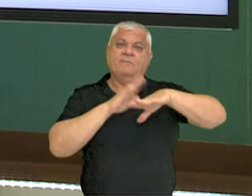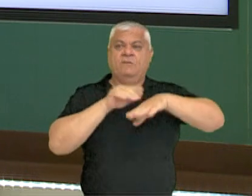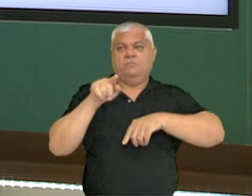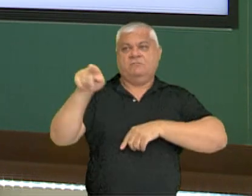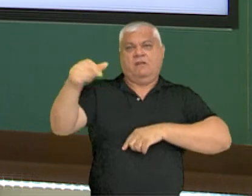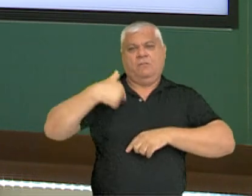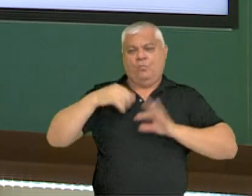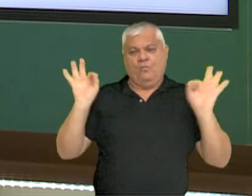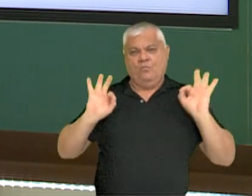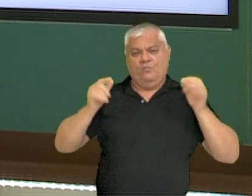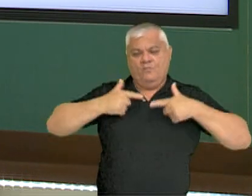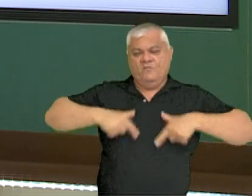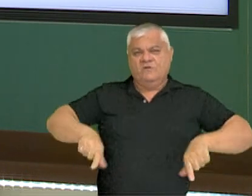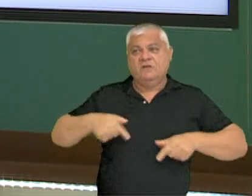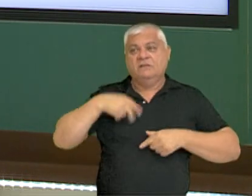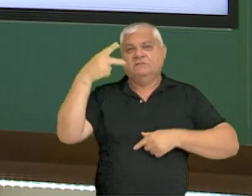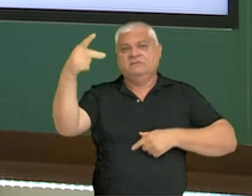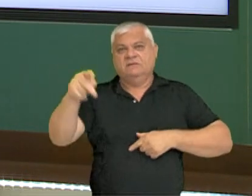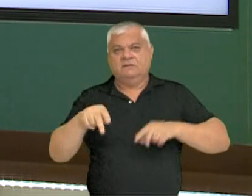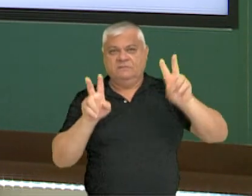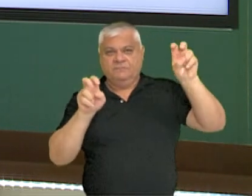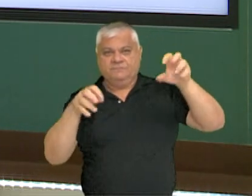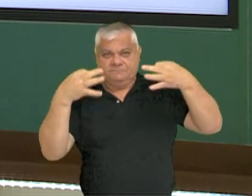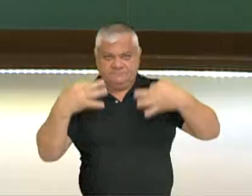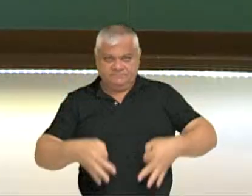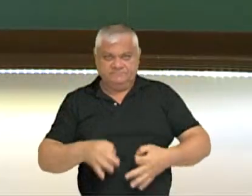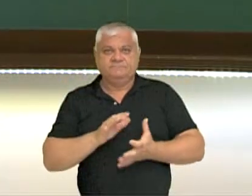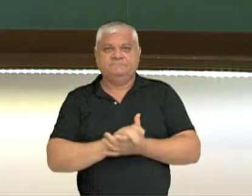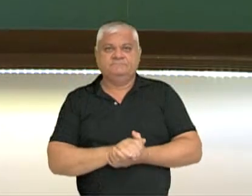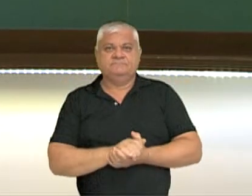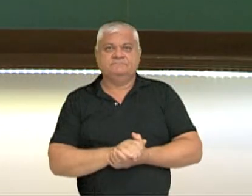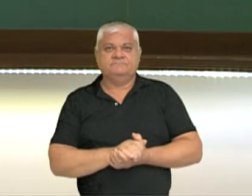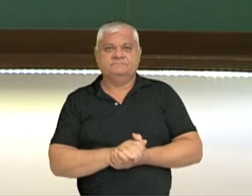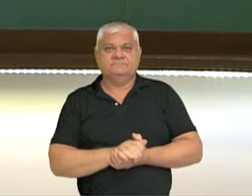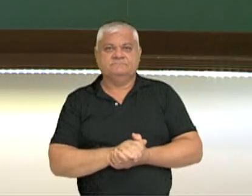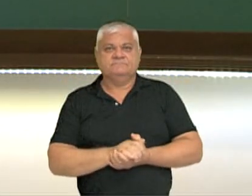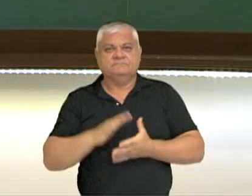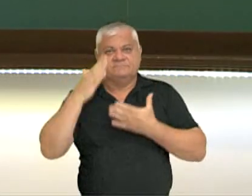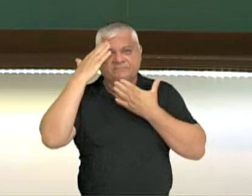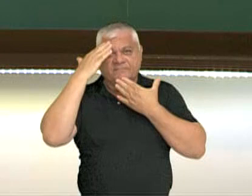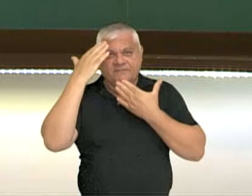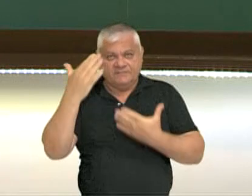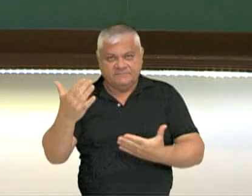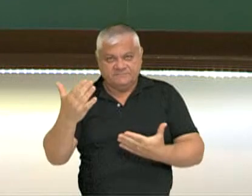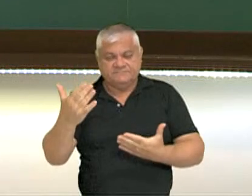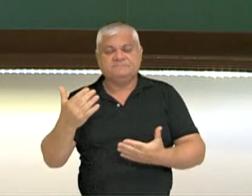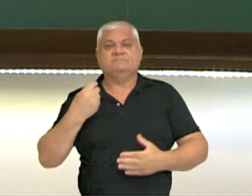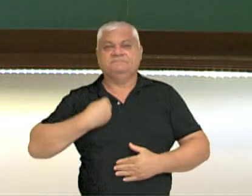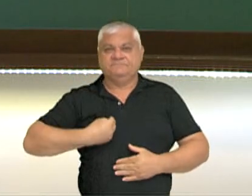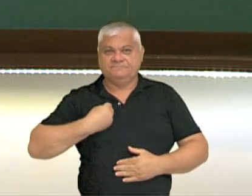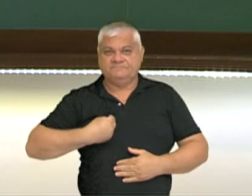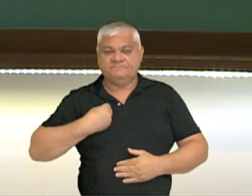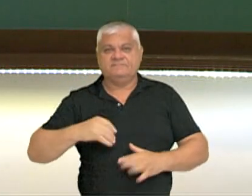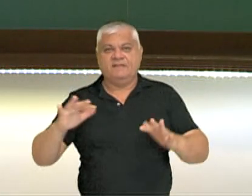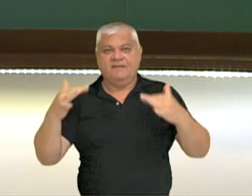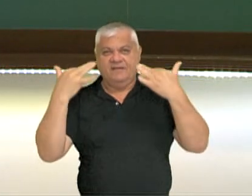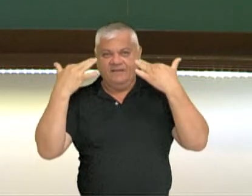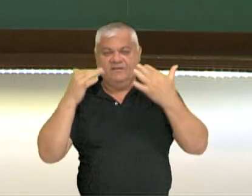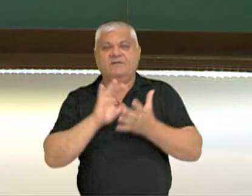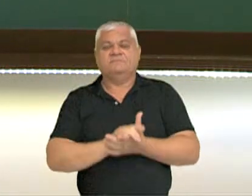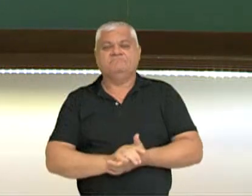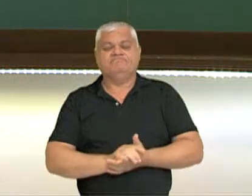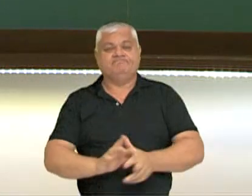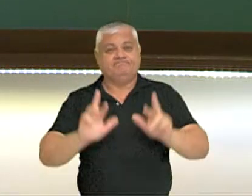ser também de um especialista, alguém ouvido, certo? Muito bem, então agradeço a você que participou dessa aula.